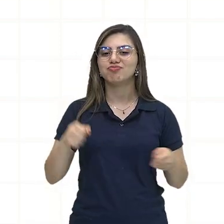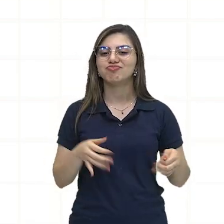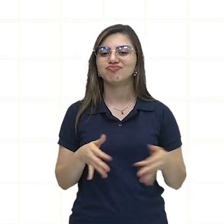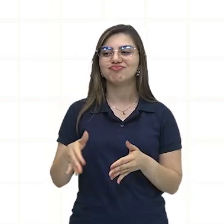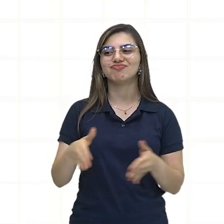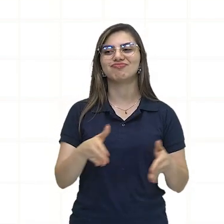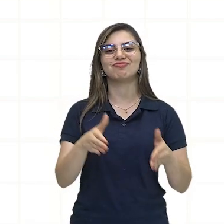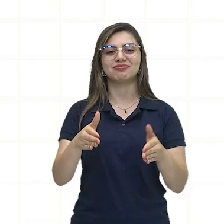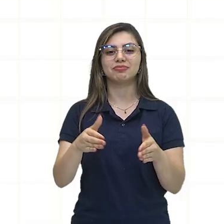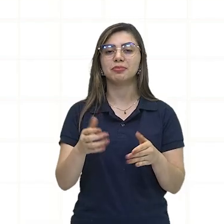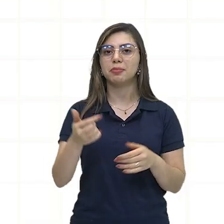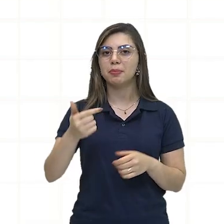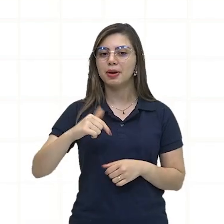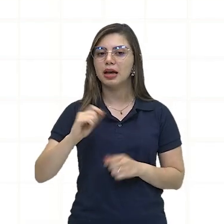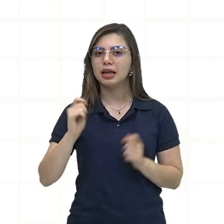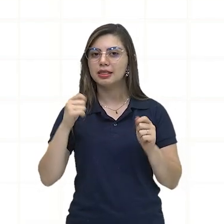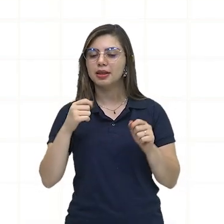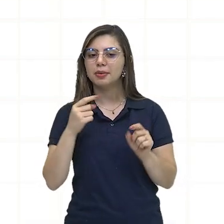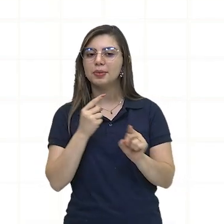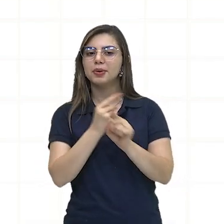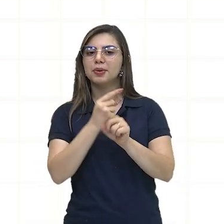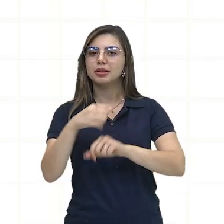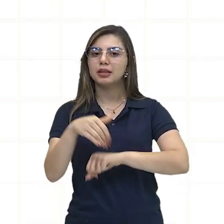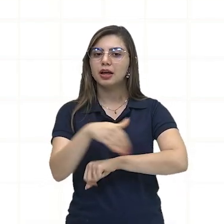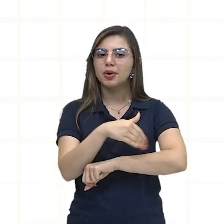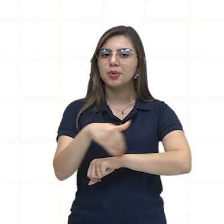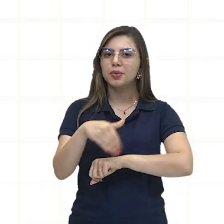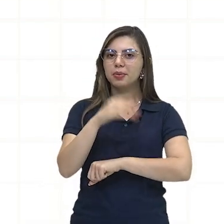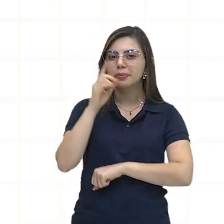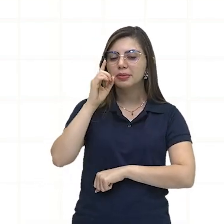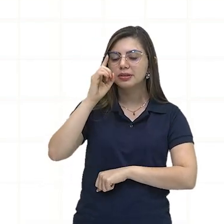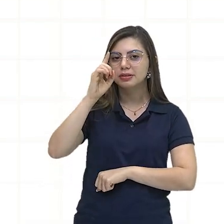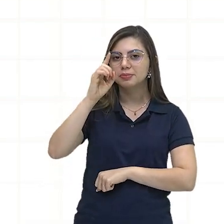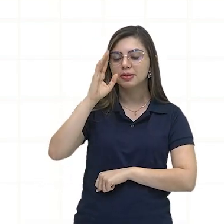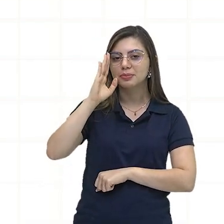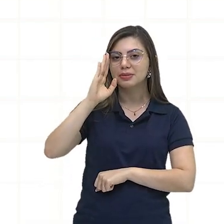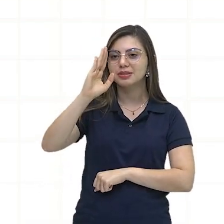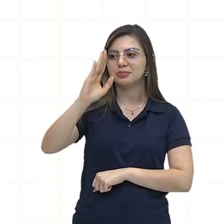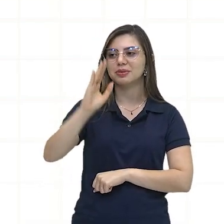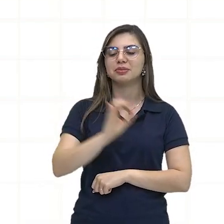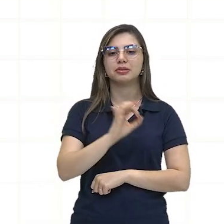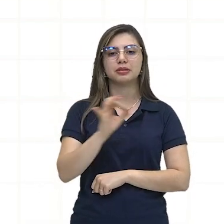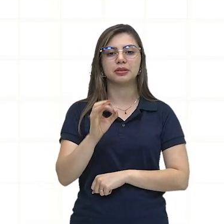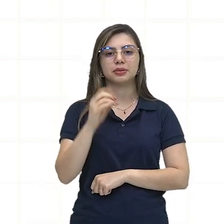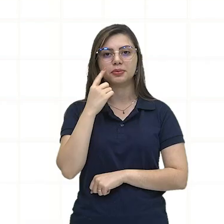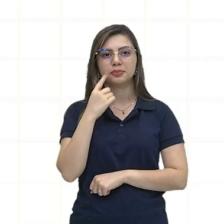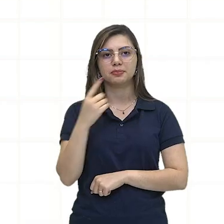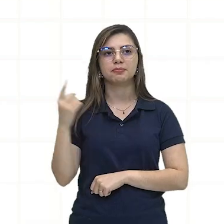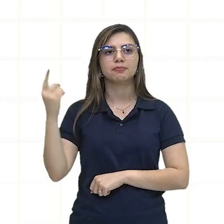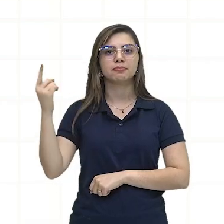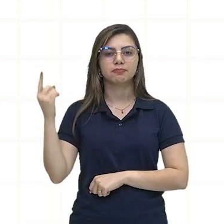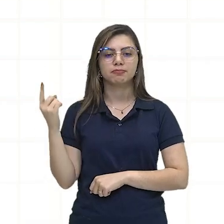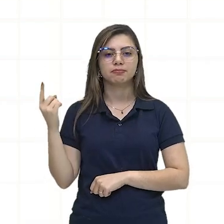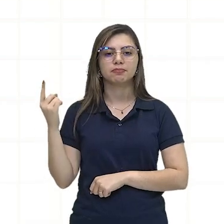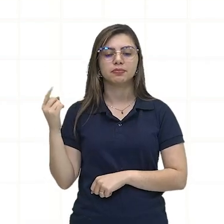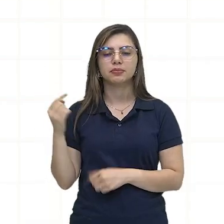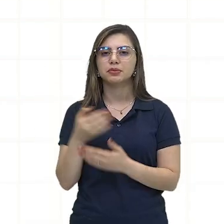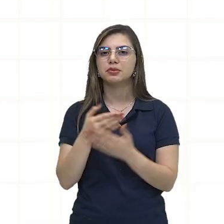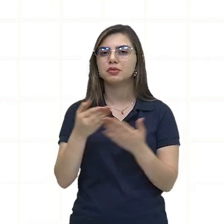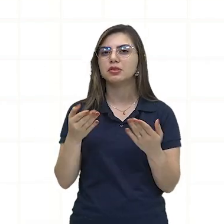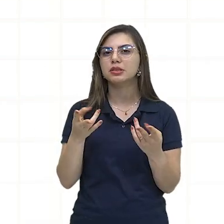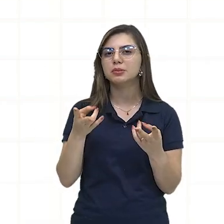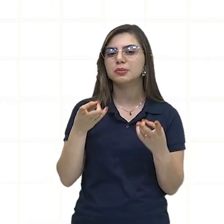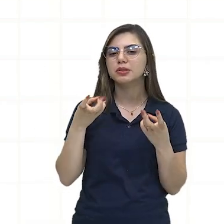as ruas, as principais avenidas que passam próximo a esse local. Então, vocês conseguem ver